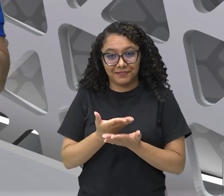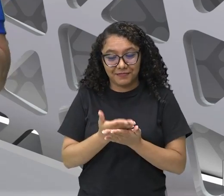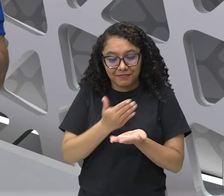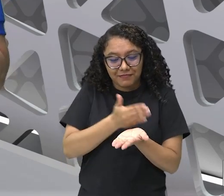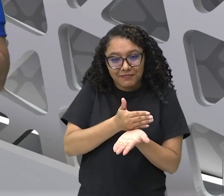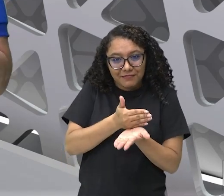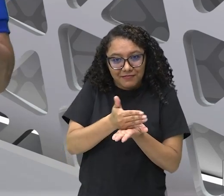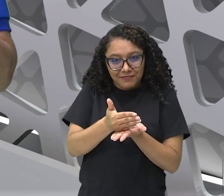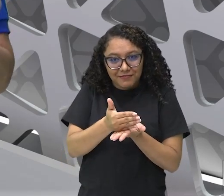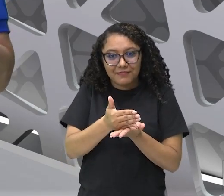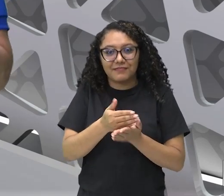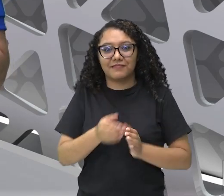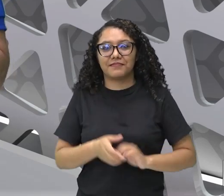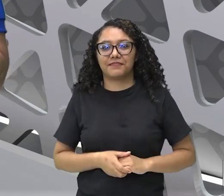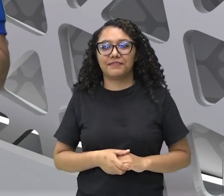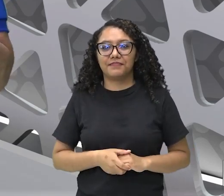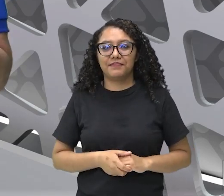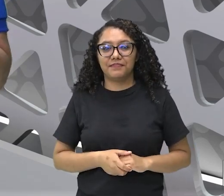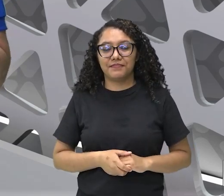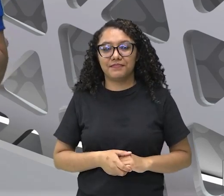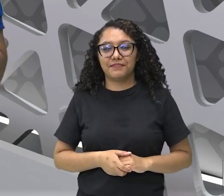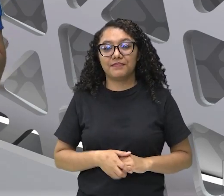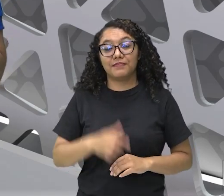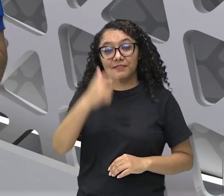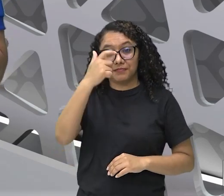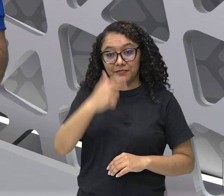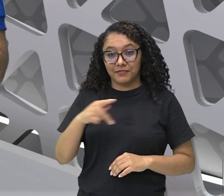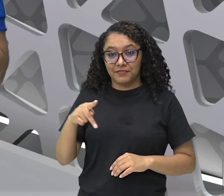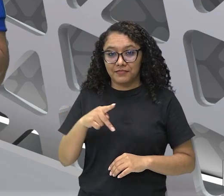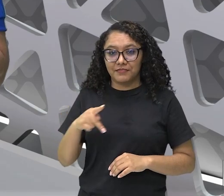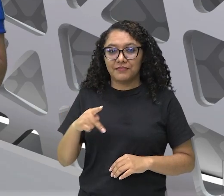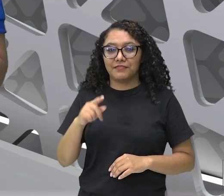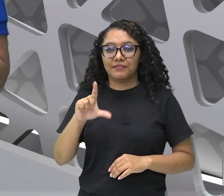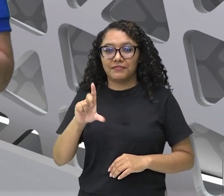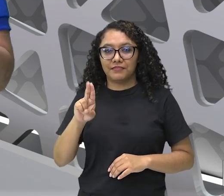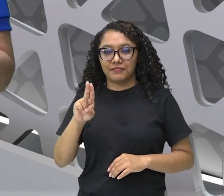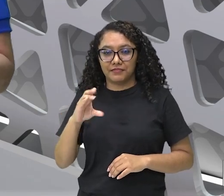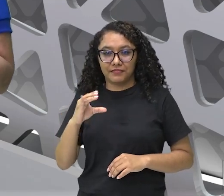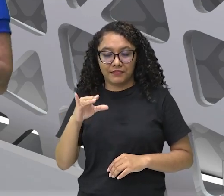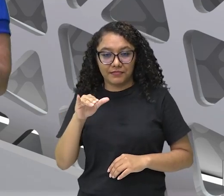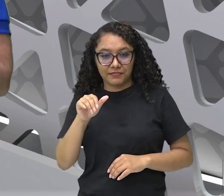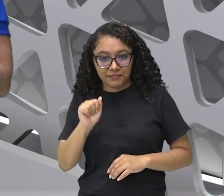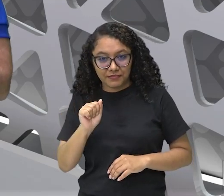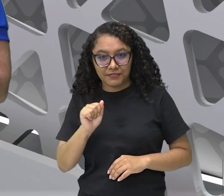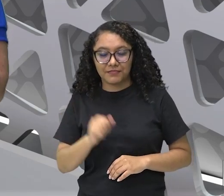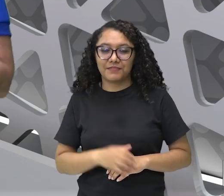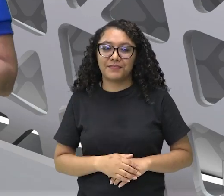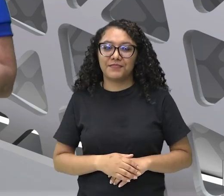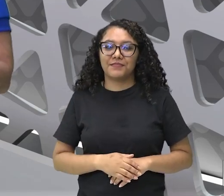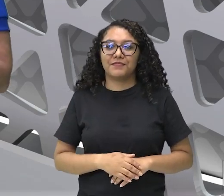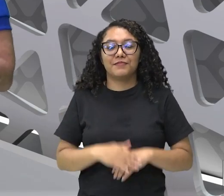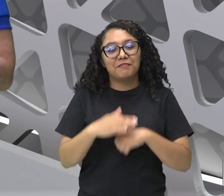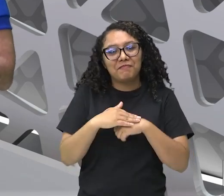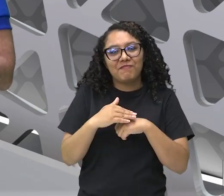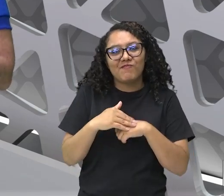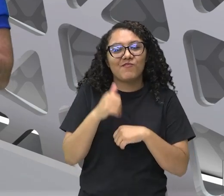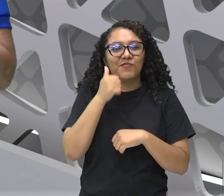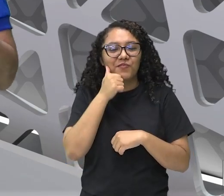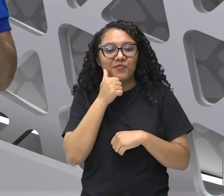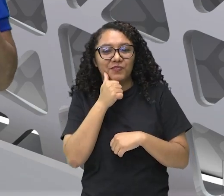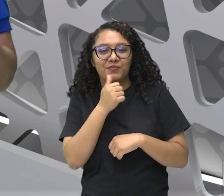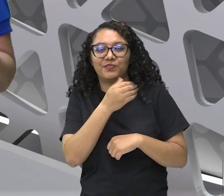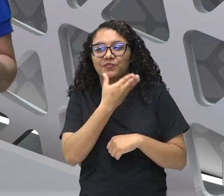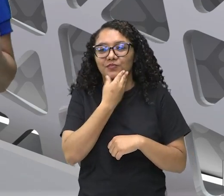aula inicial. Com vocês, professora Lúcia Clemeci. Queridos alunos, queridas